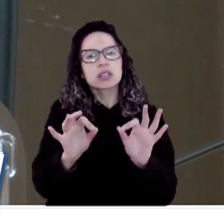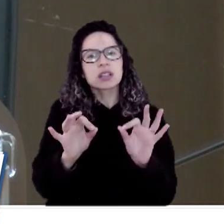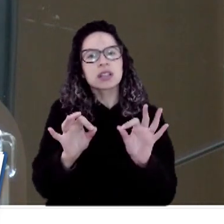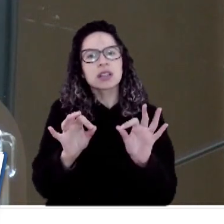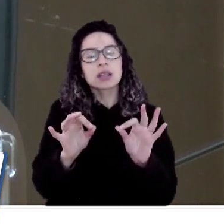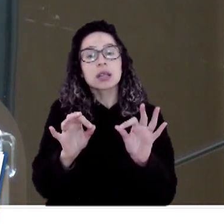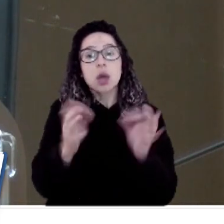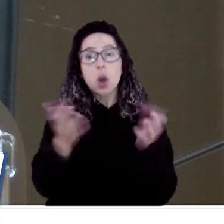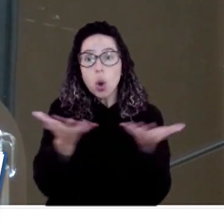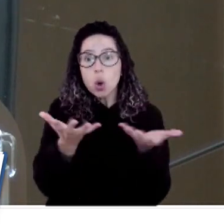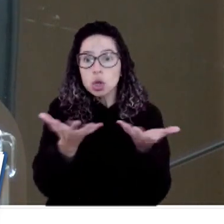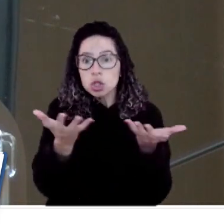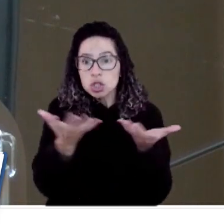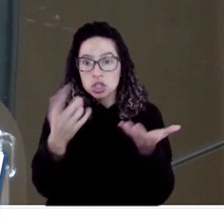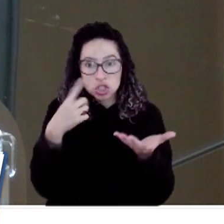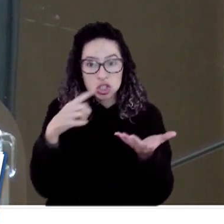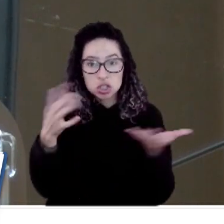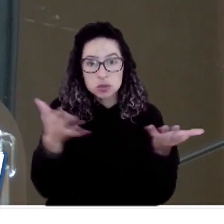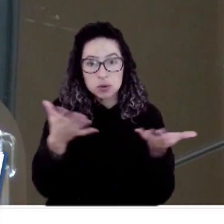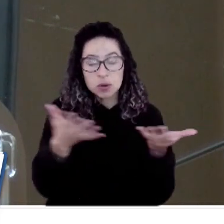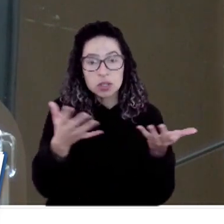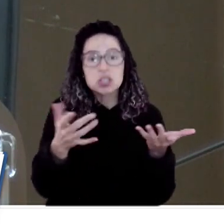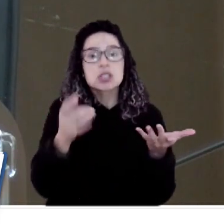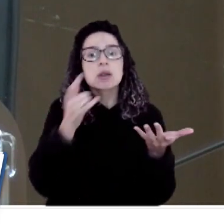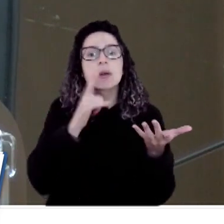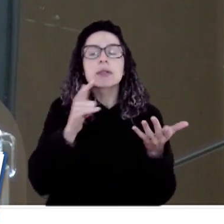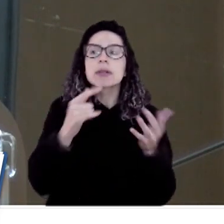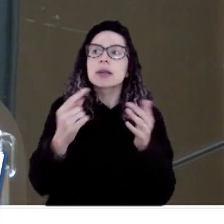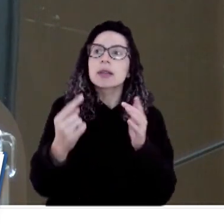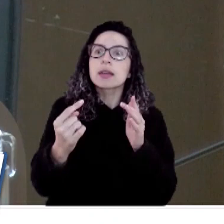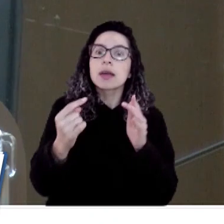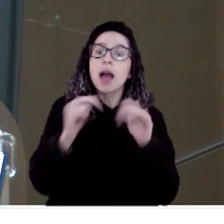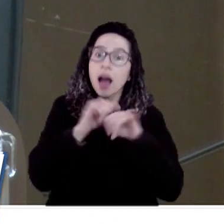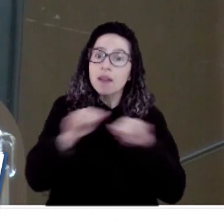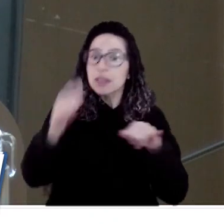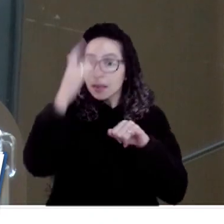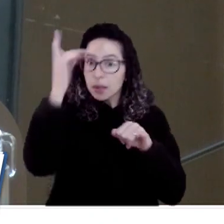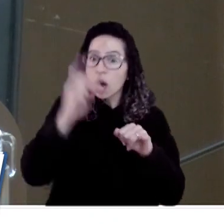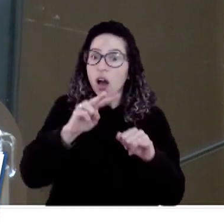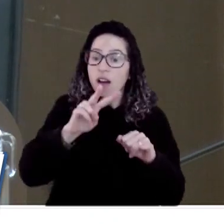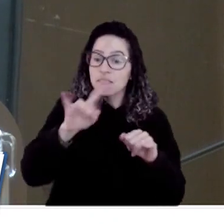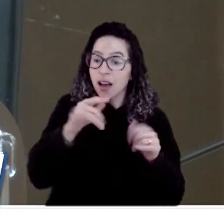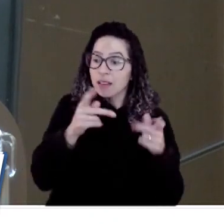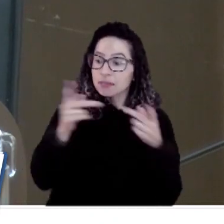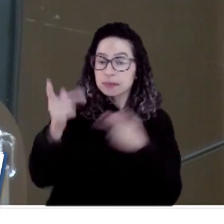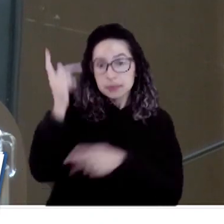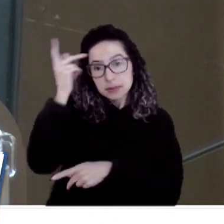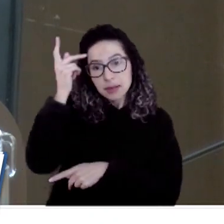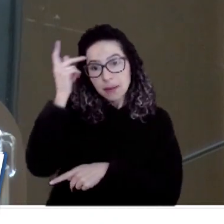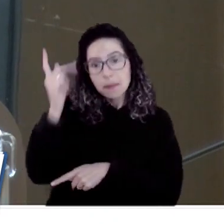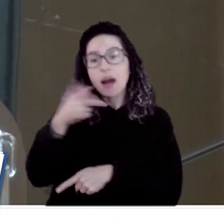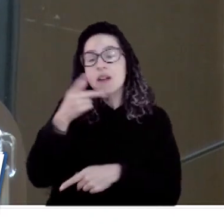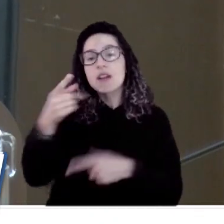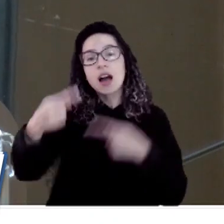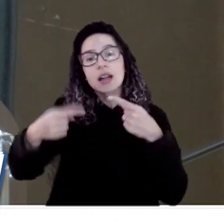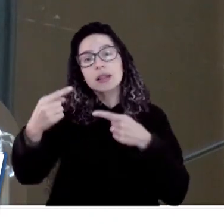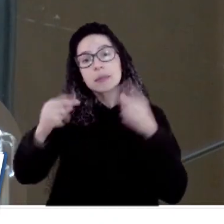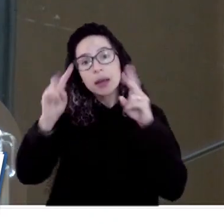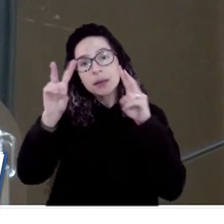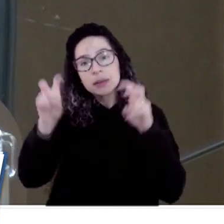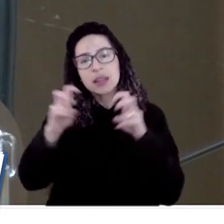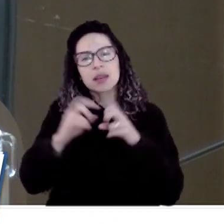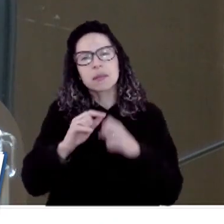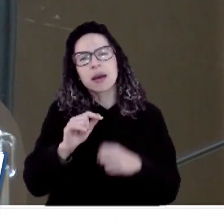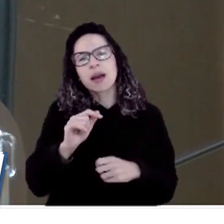hoje, nesse dia de hoje, falar com as pessoas que nós vamos estar indo em São Paulo para poder estar falando e dialogando sobre isso. Mas é